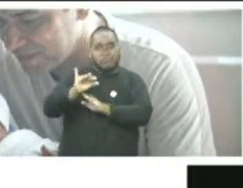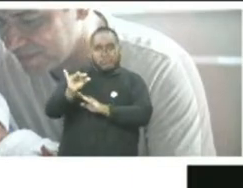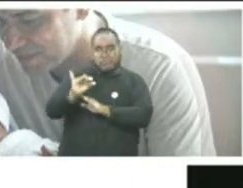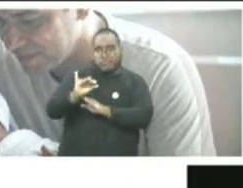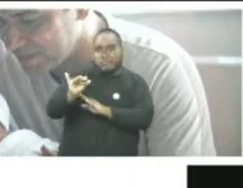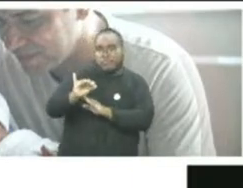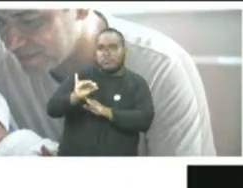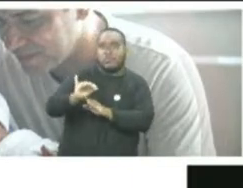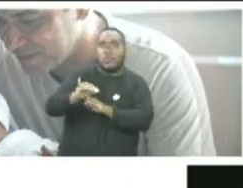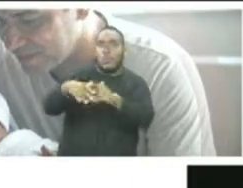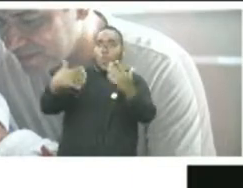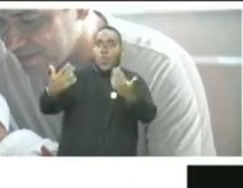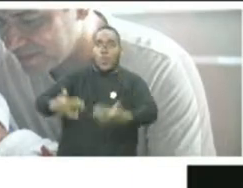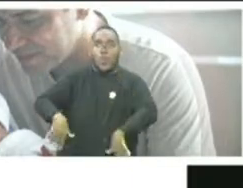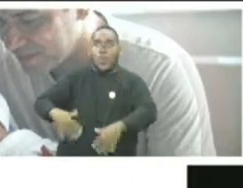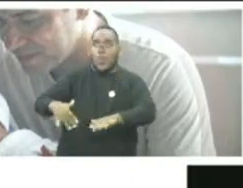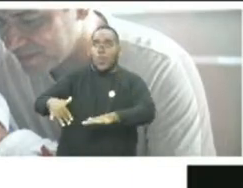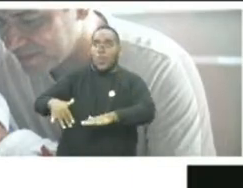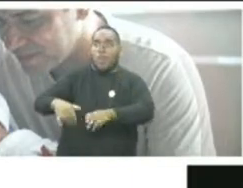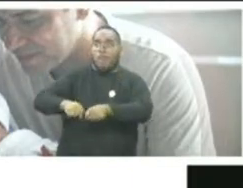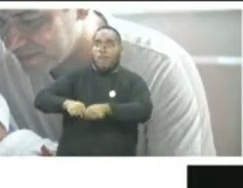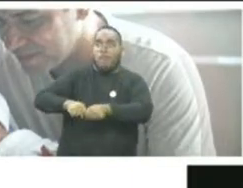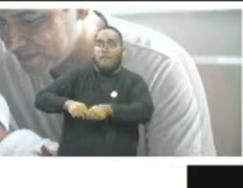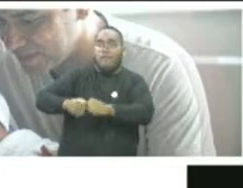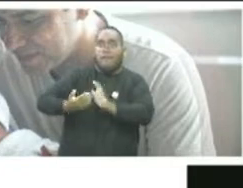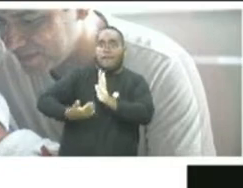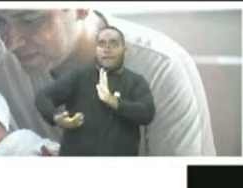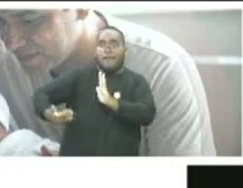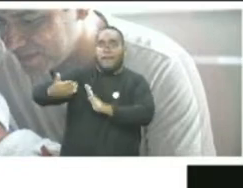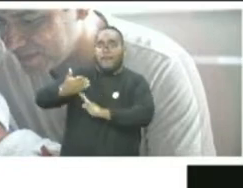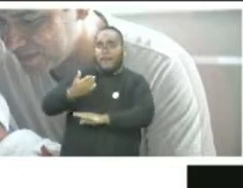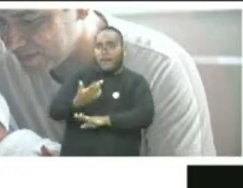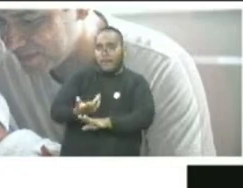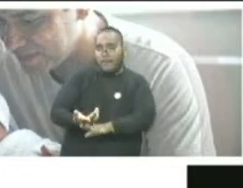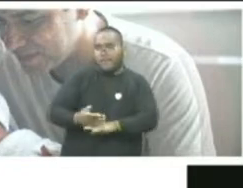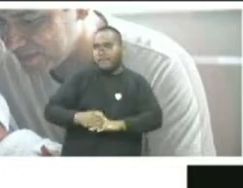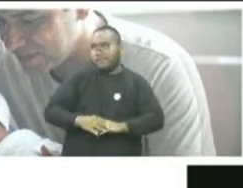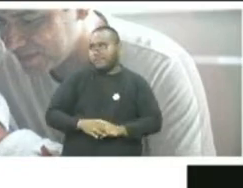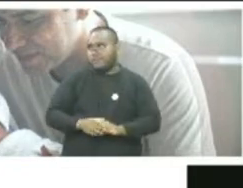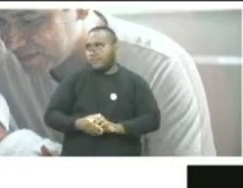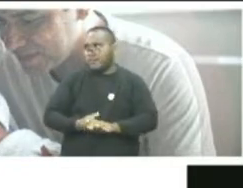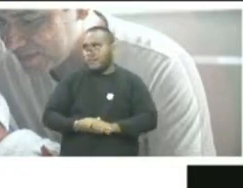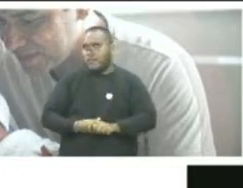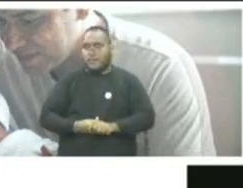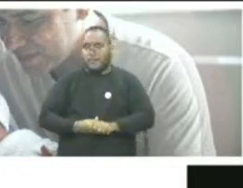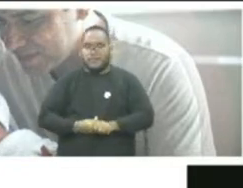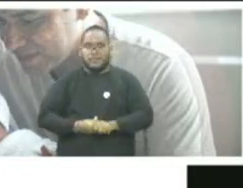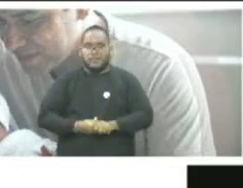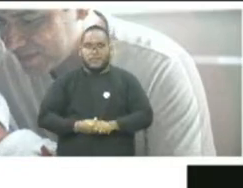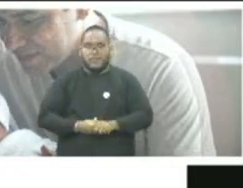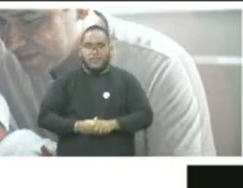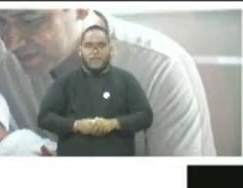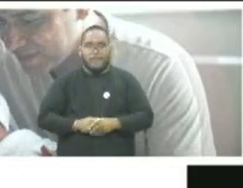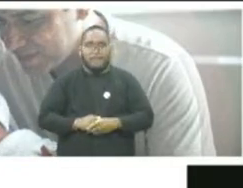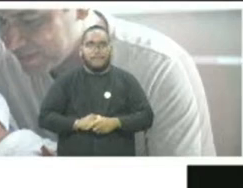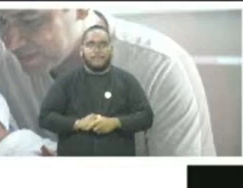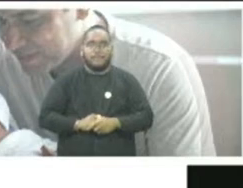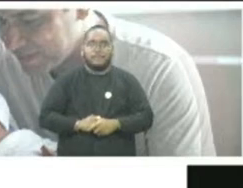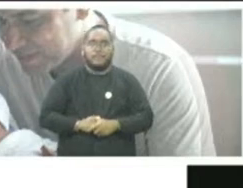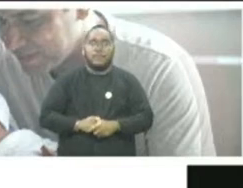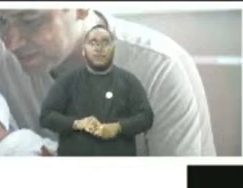gigantesca que fazem com que não seja mais ético não garantir o